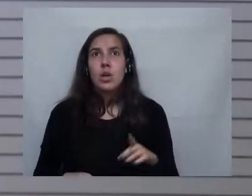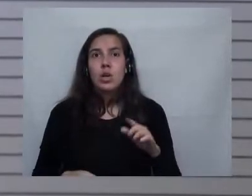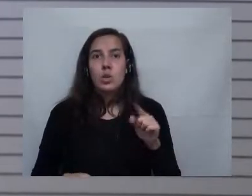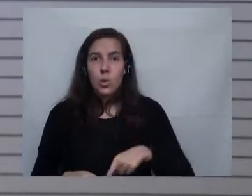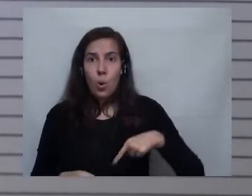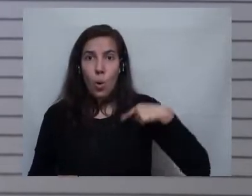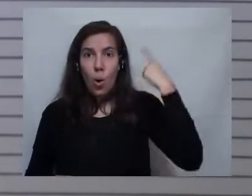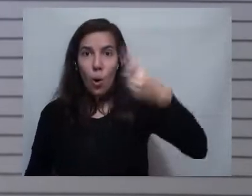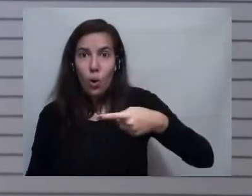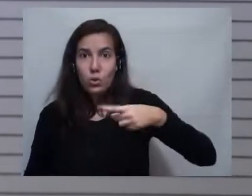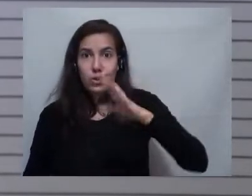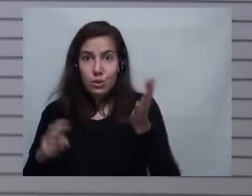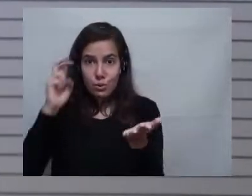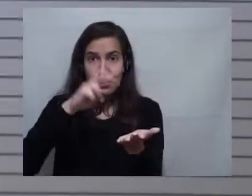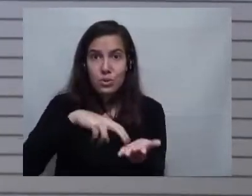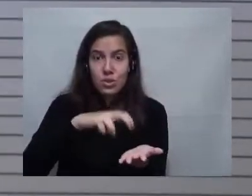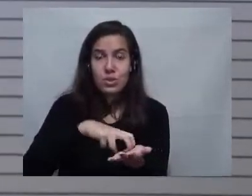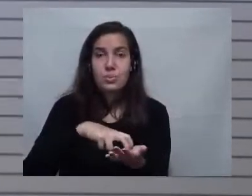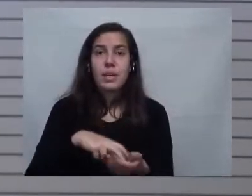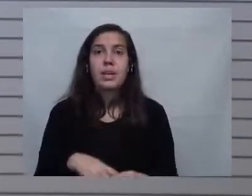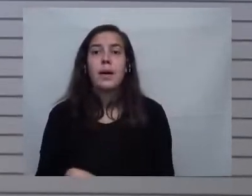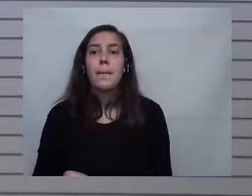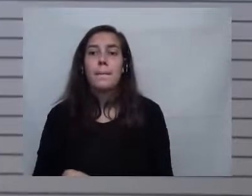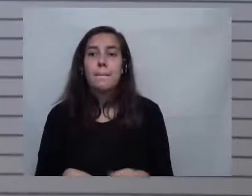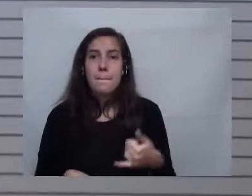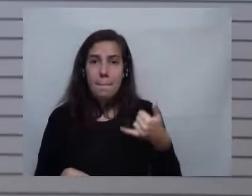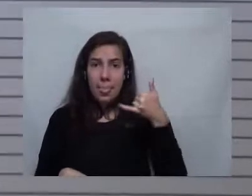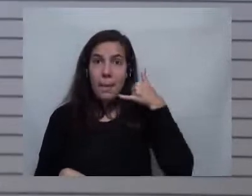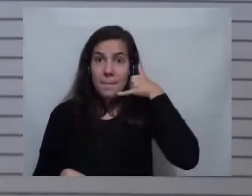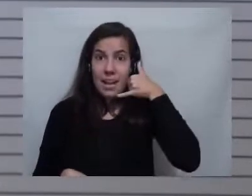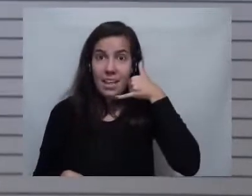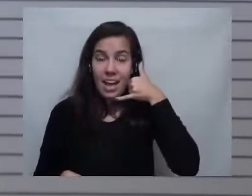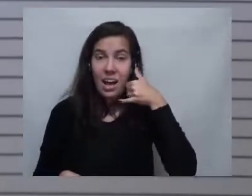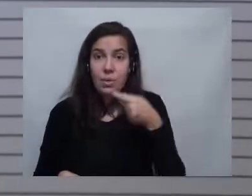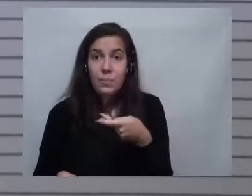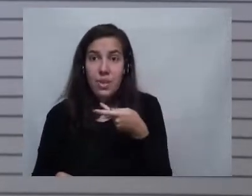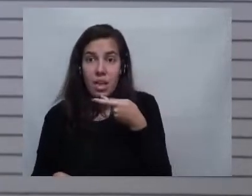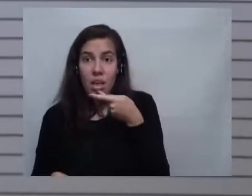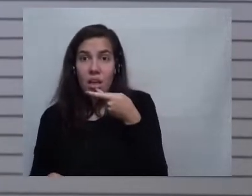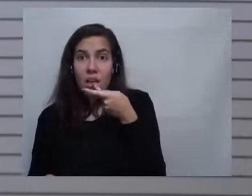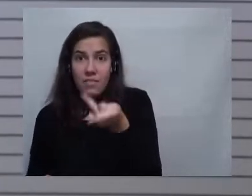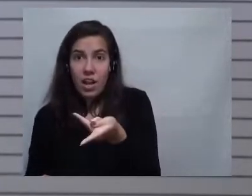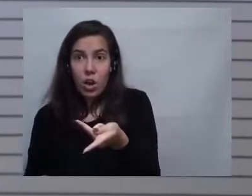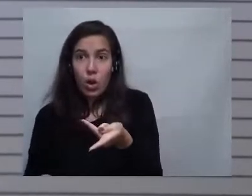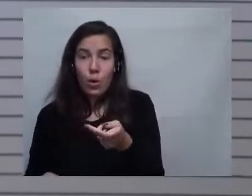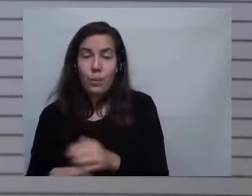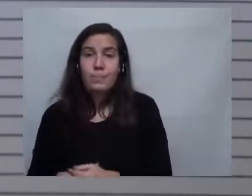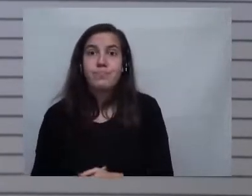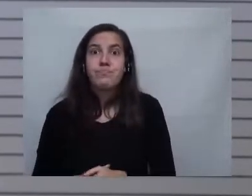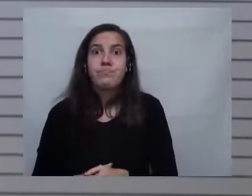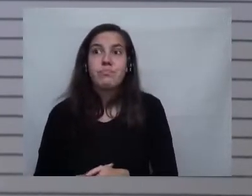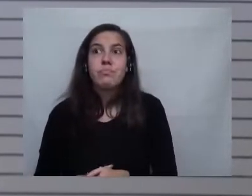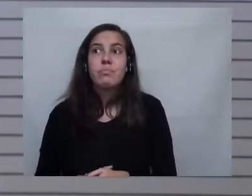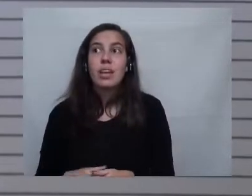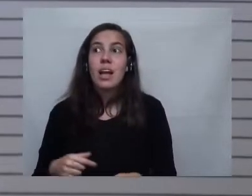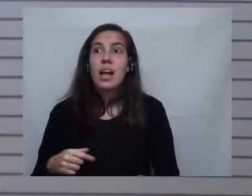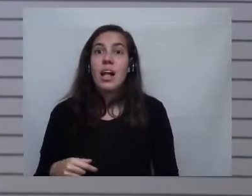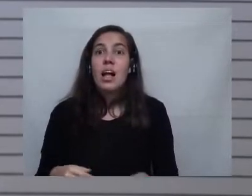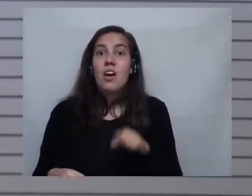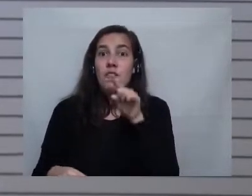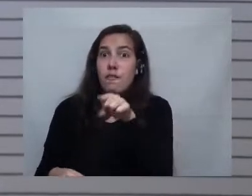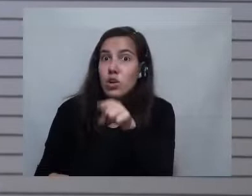eu era Walter passou Bruna que é o Walter que voltem o senhor ontem no